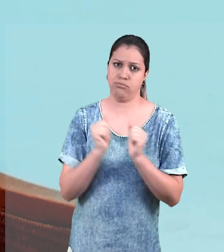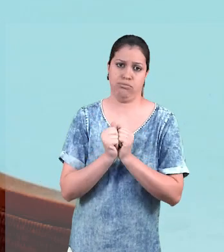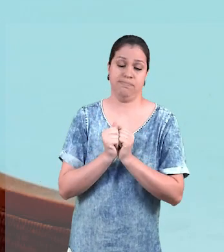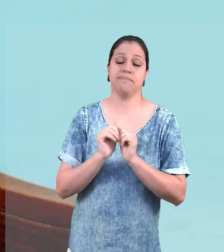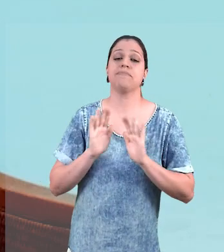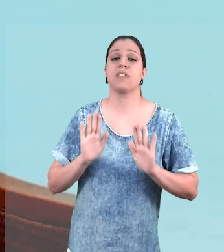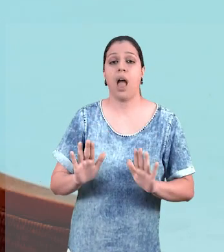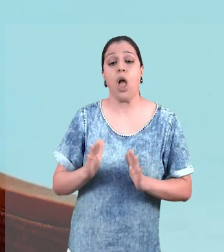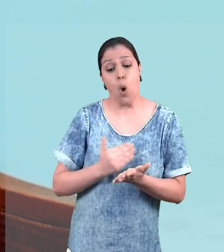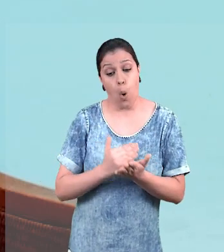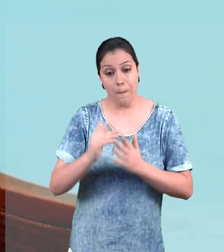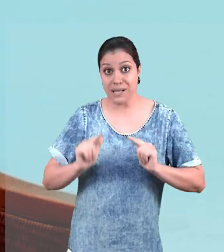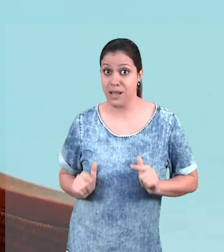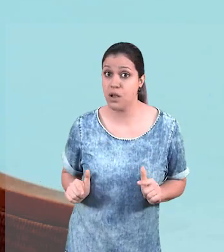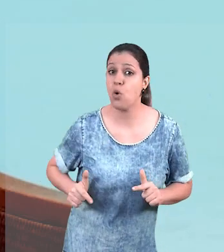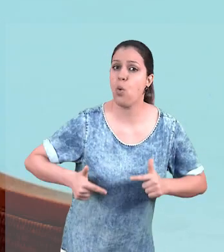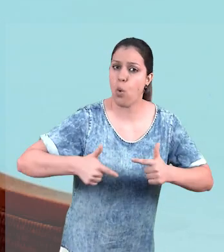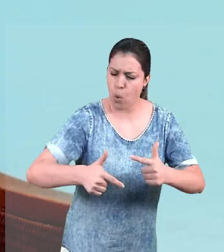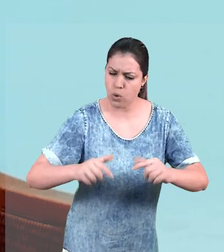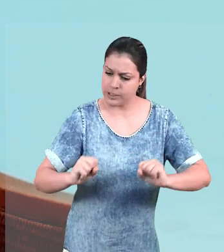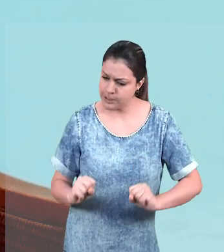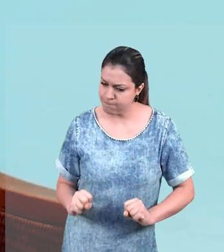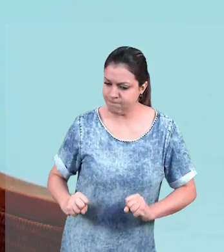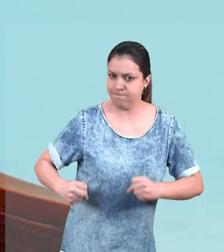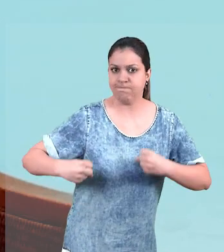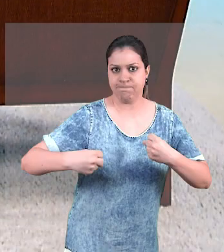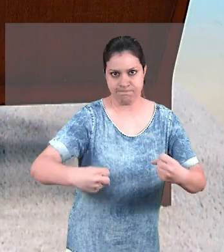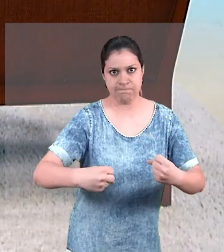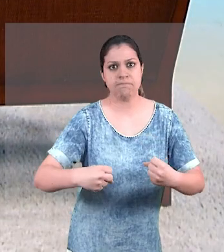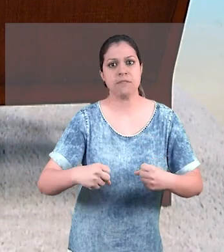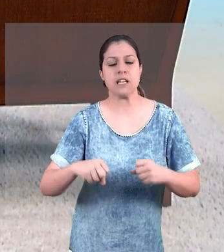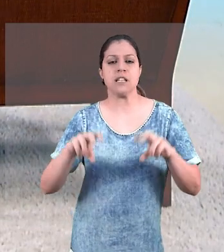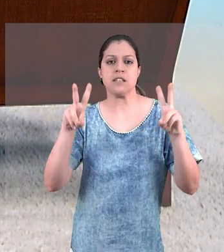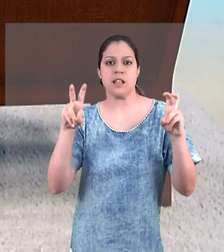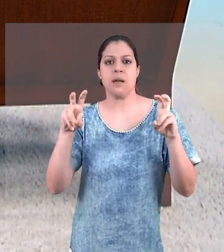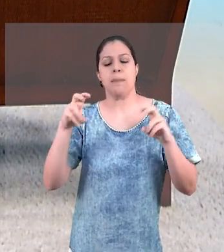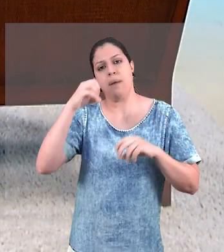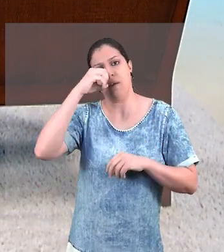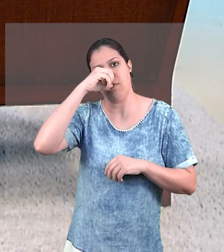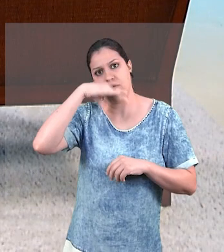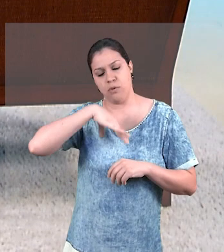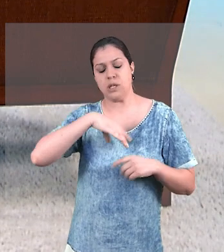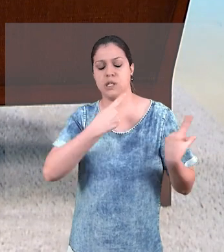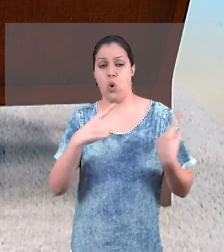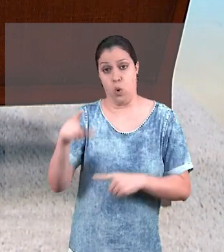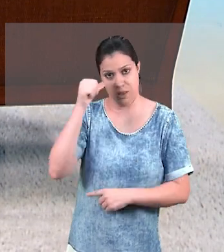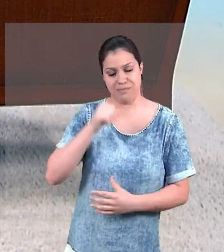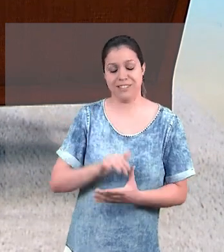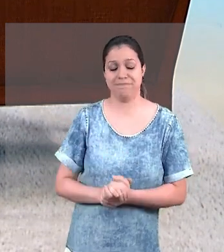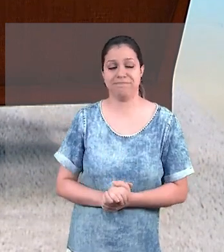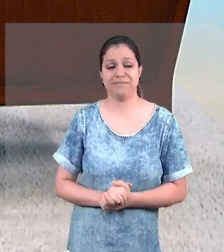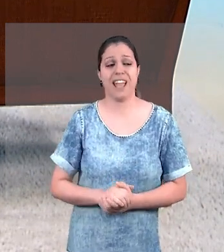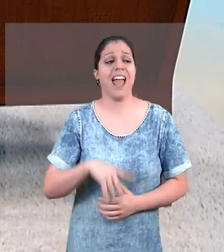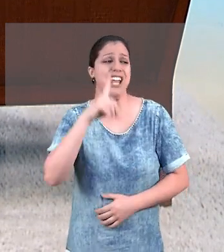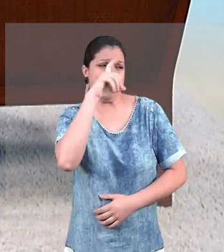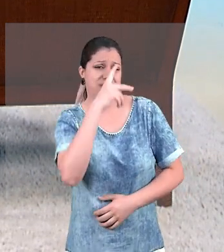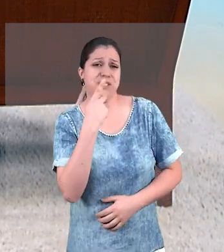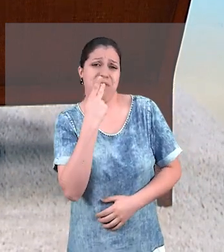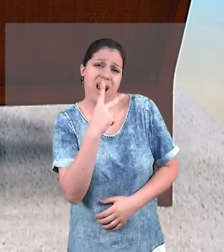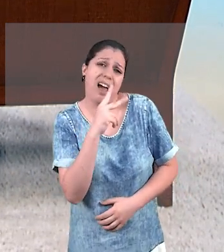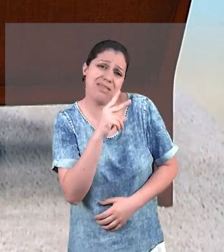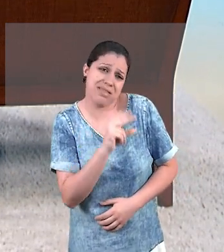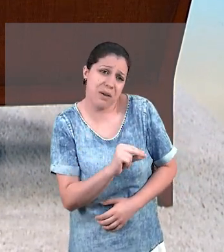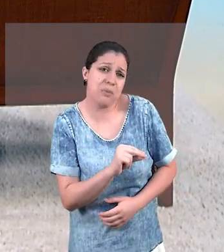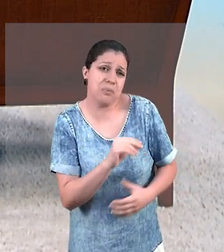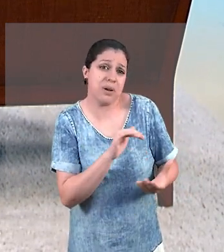começou a minha luta, o meu engajamento em relação a essas questões da violência contra a mulher. E é difícil dizer não para um parceiro que